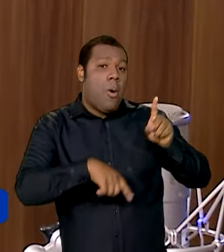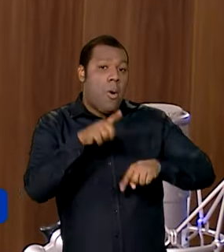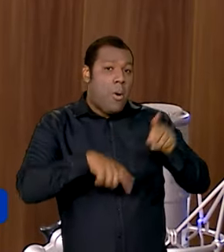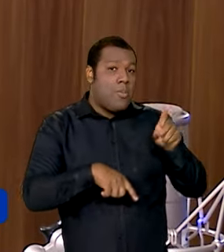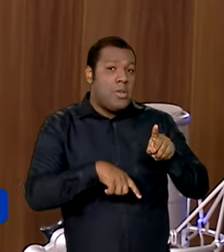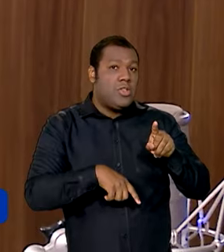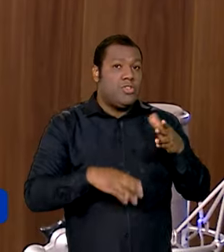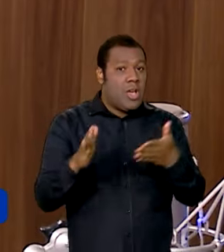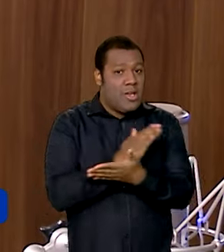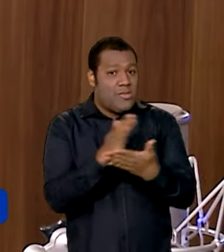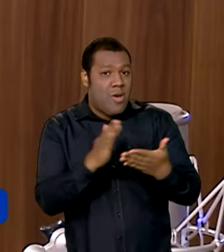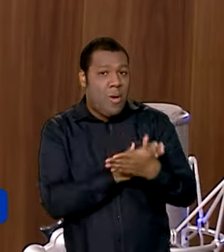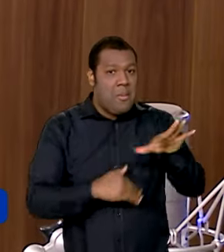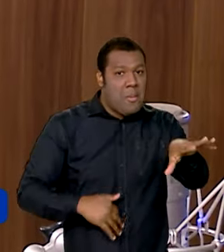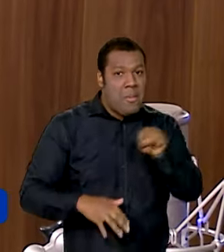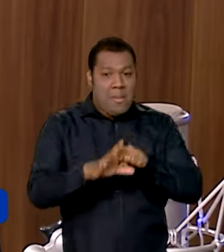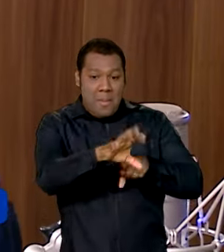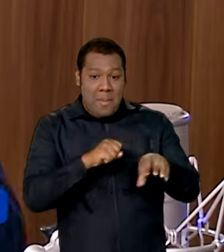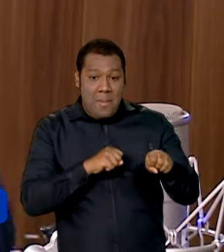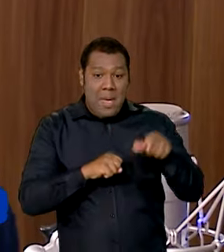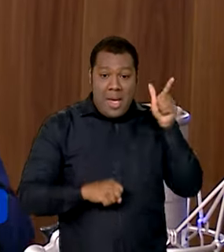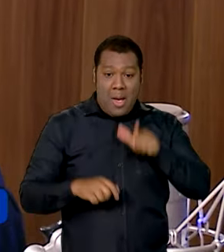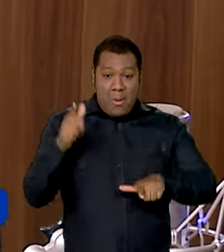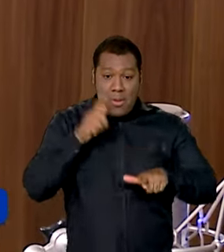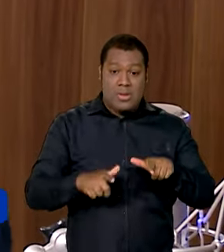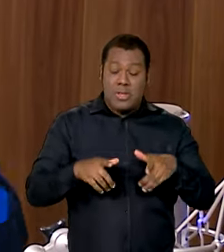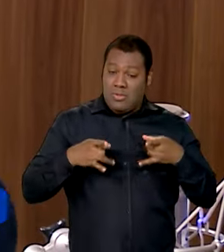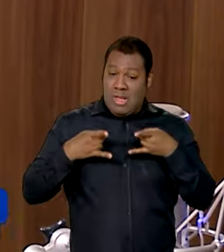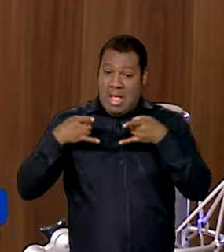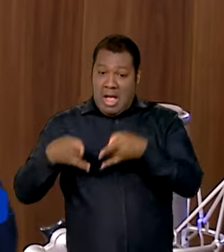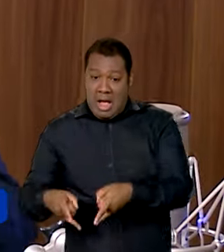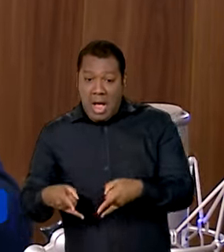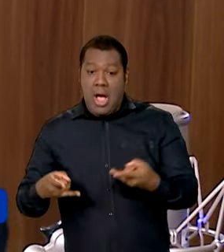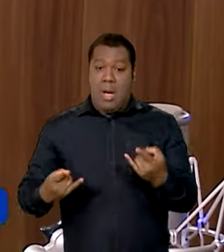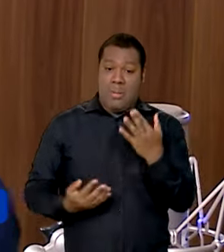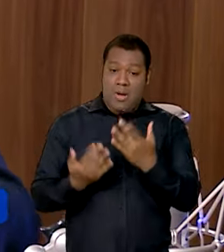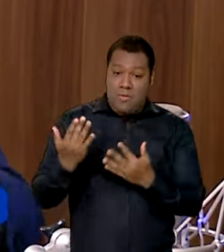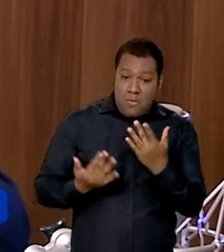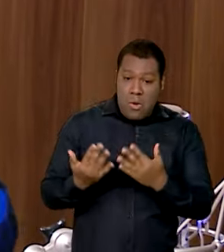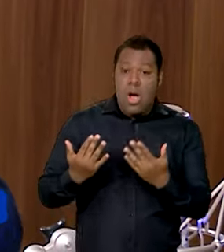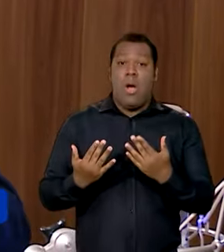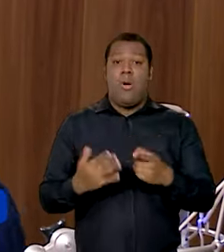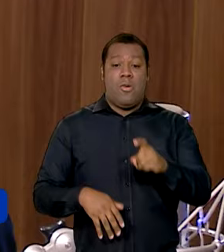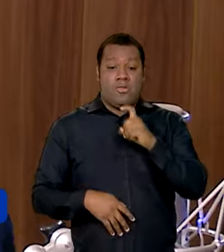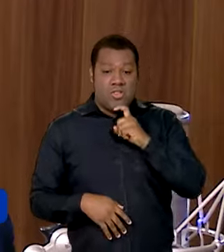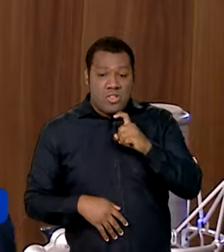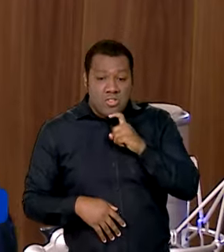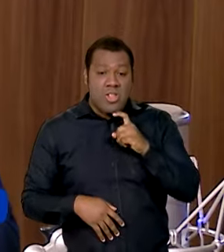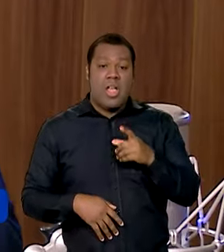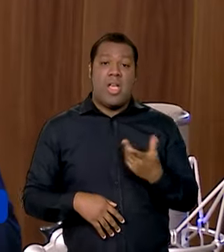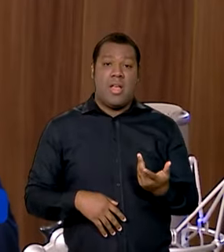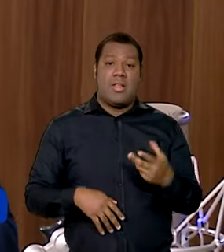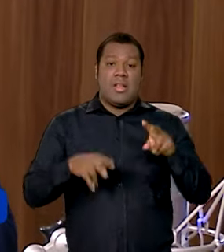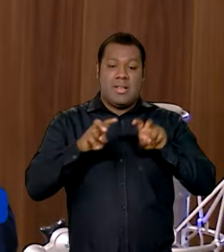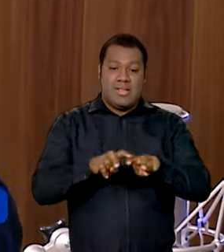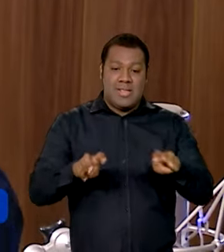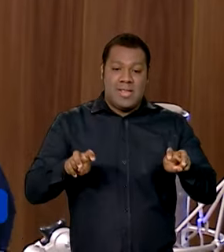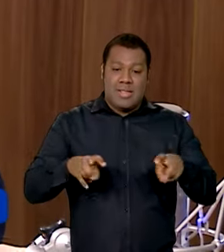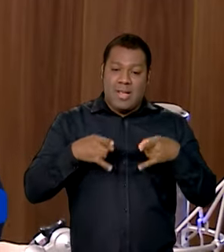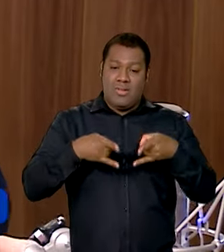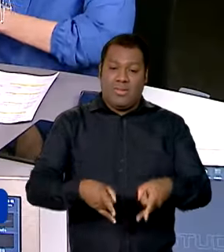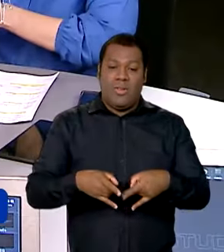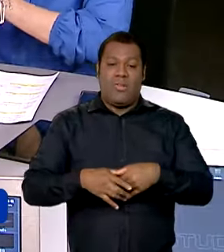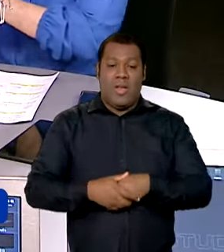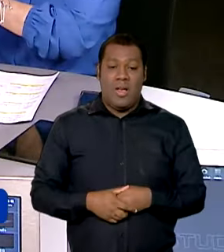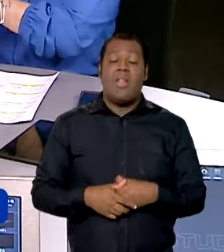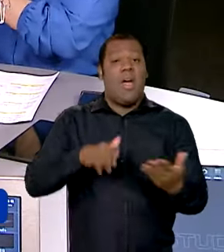seu seu seus objetos lá a cama o fogão a geladeira né o sofá e foram para uma área